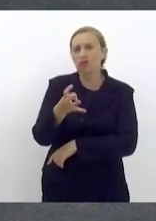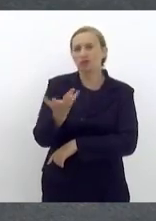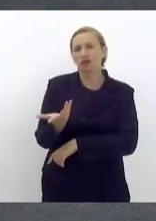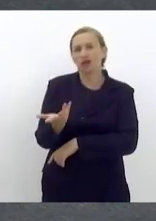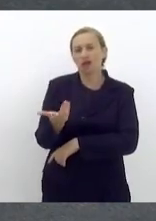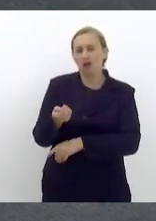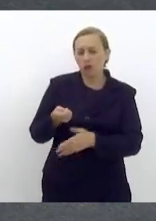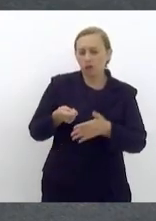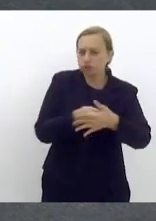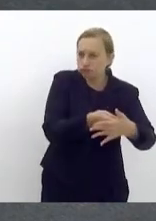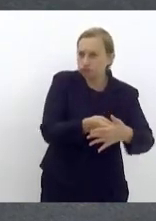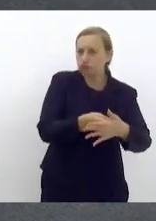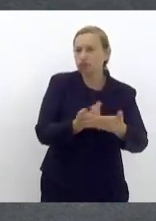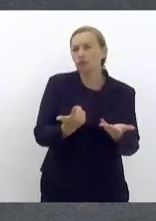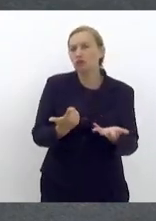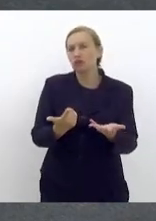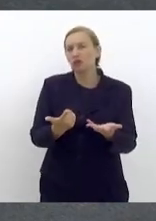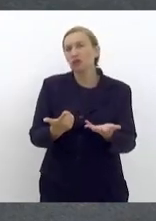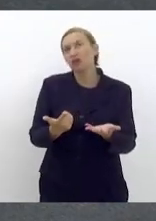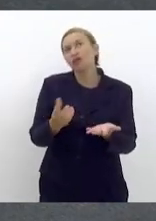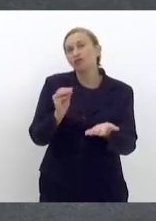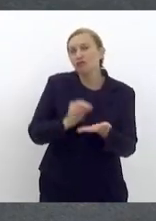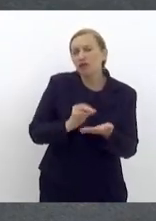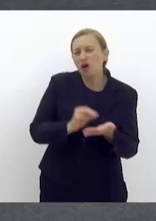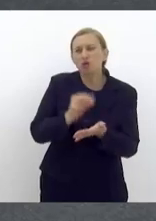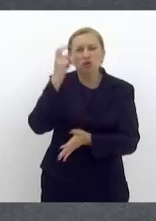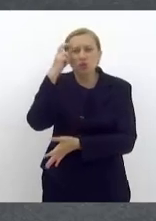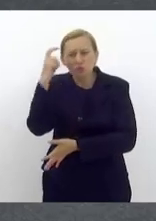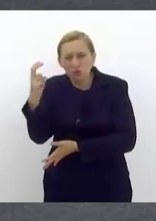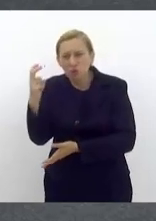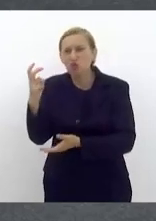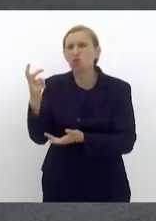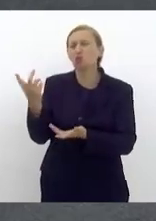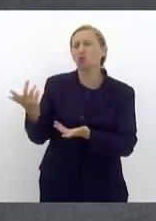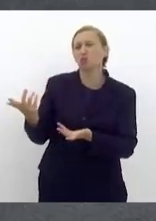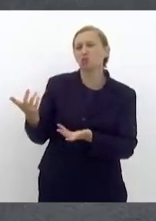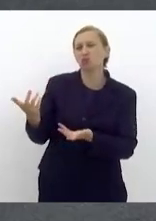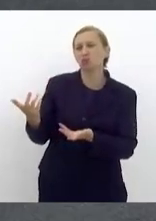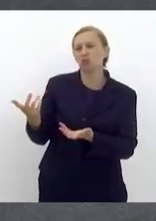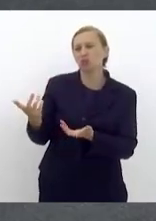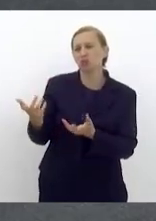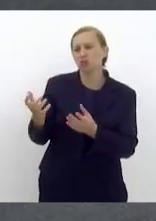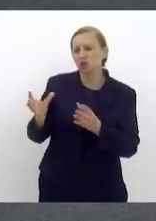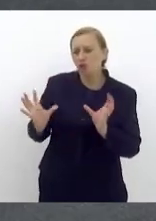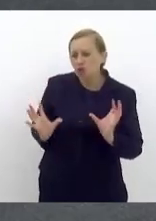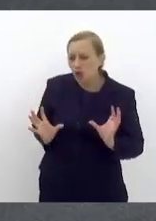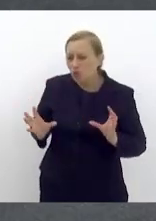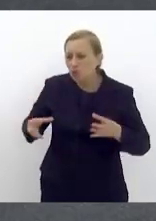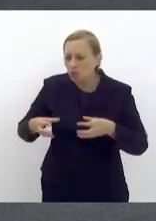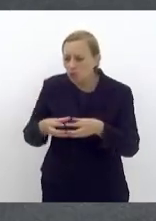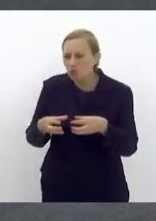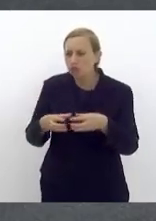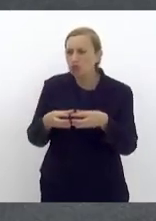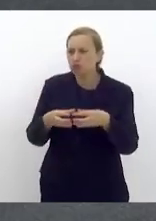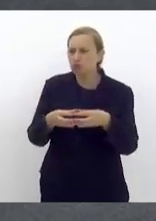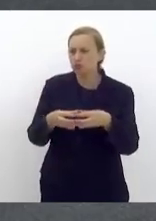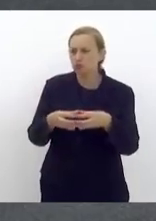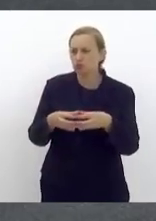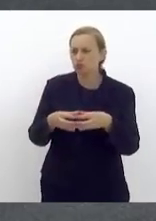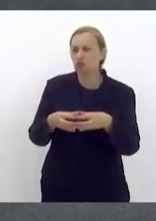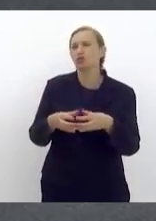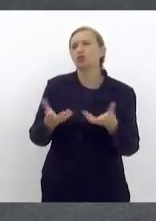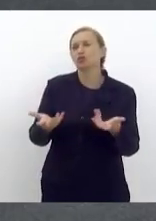pela carência de cultura nesse sentido, que abrange um conjunto, né, no campo,